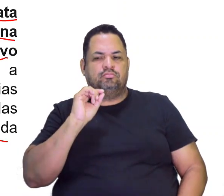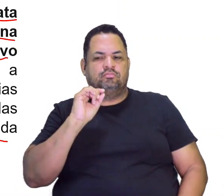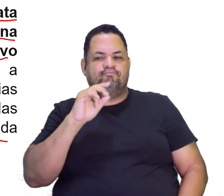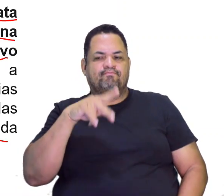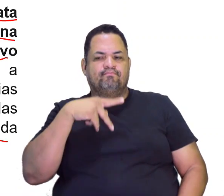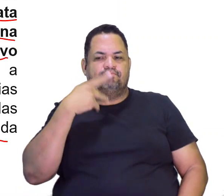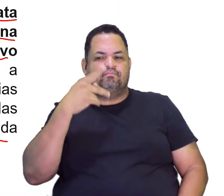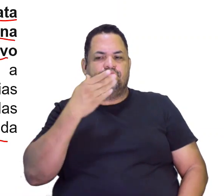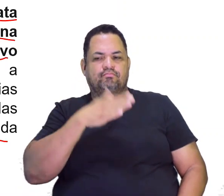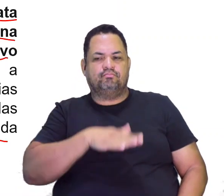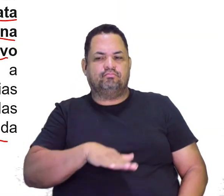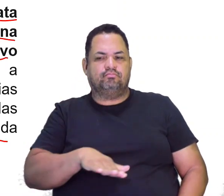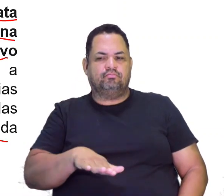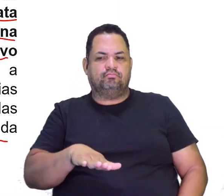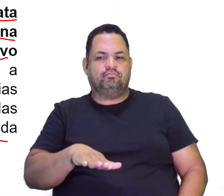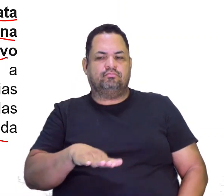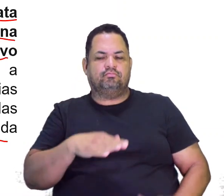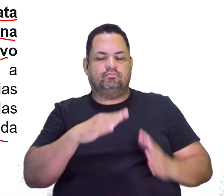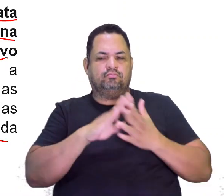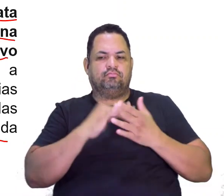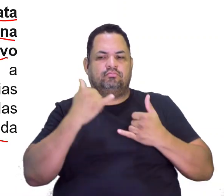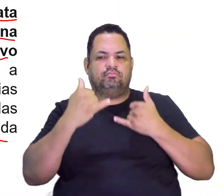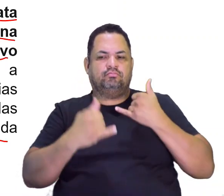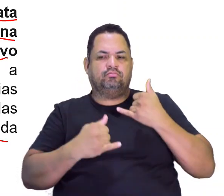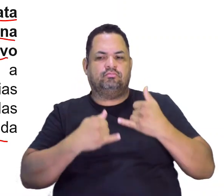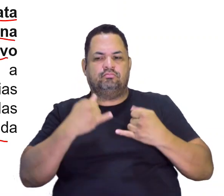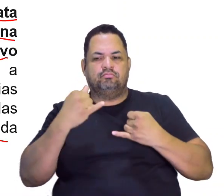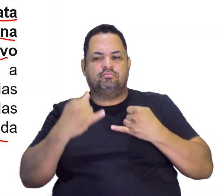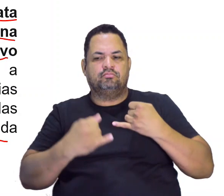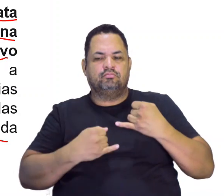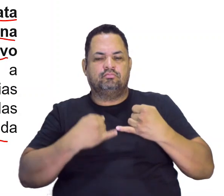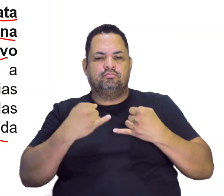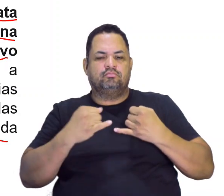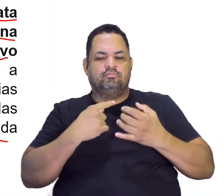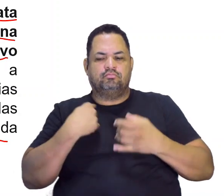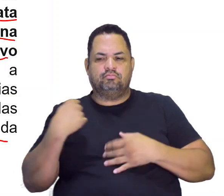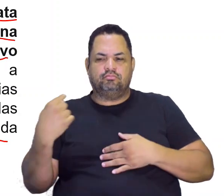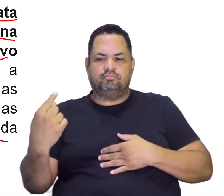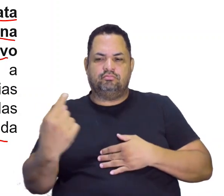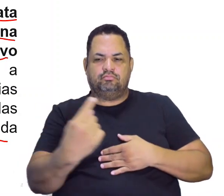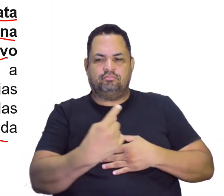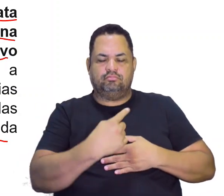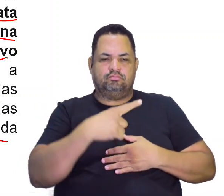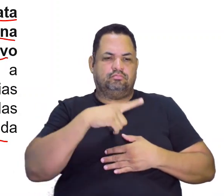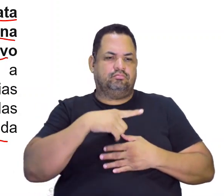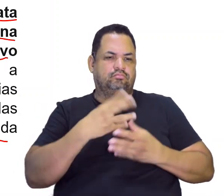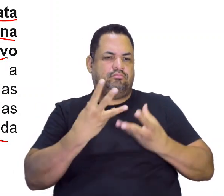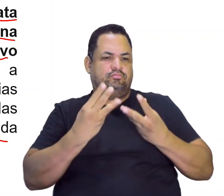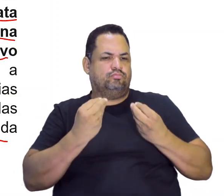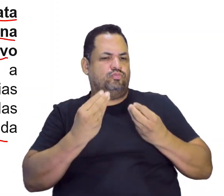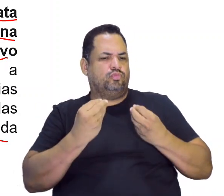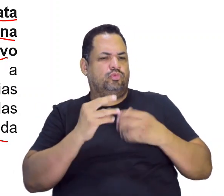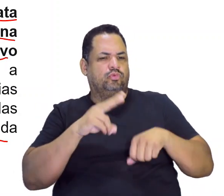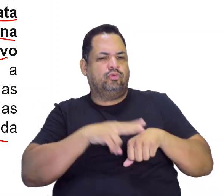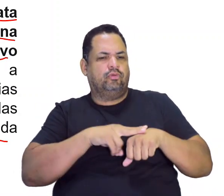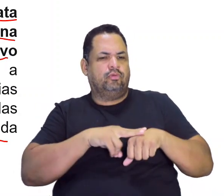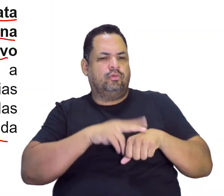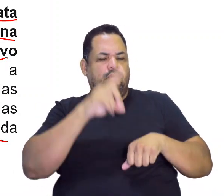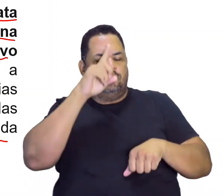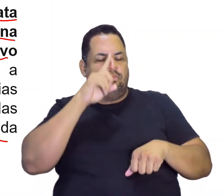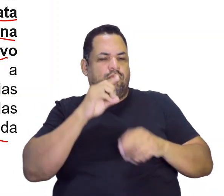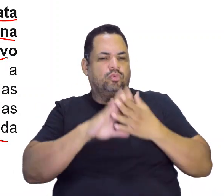que na infância dela ela brincava Ela vivia cercada de muito verde de Muito amarelo Então essas